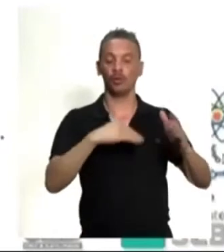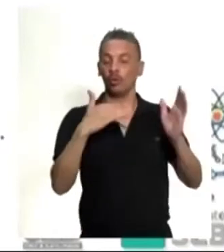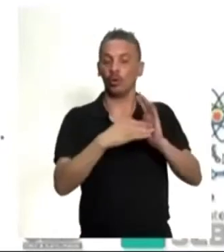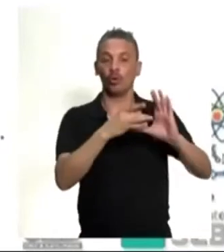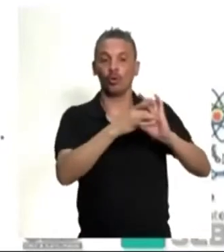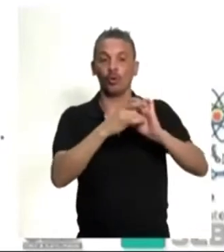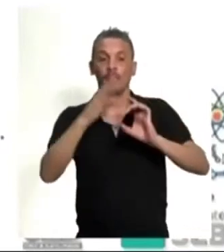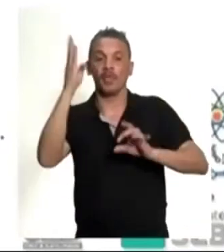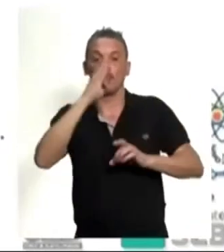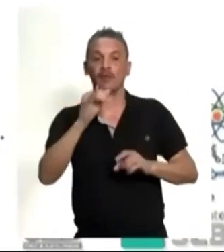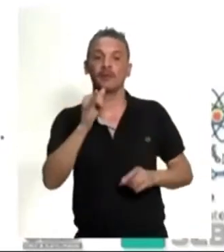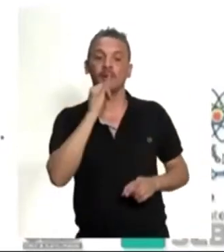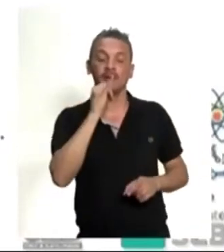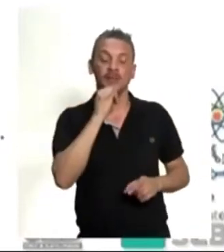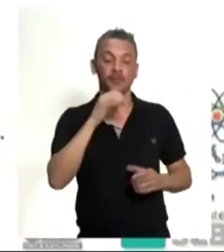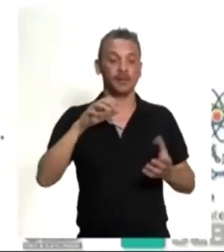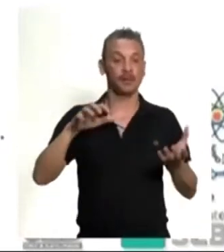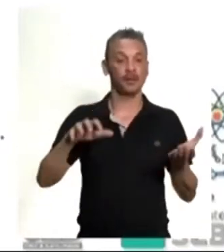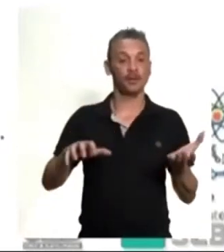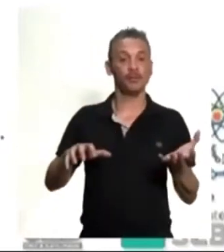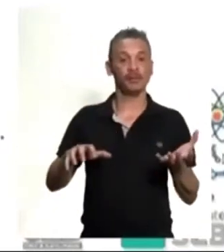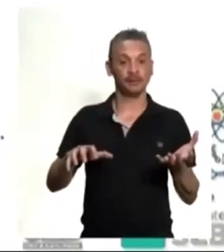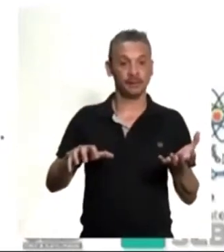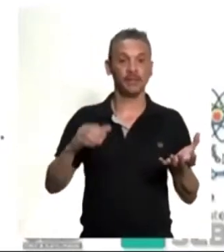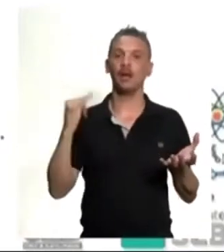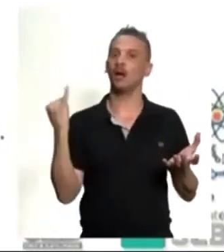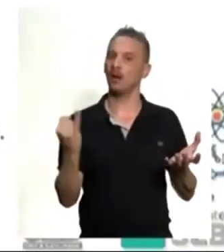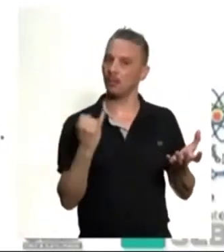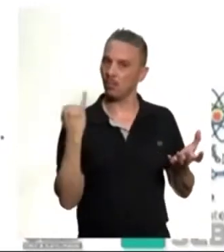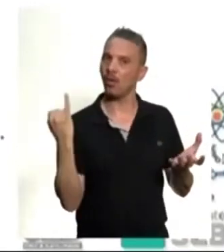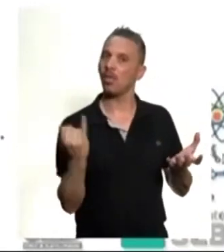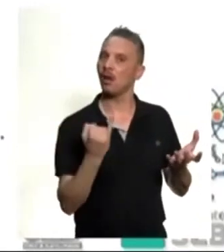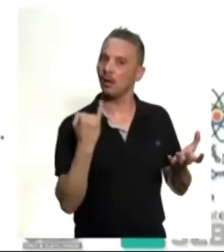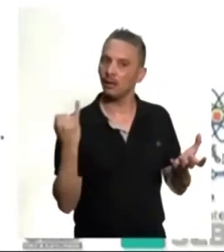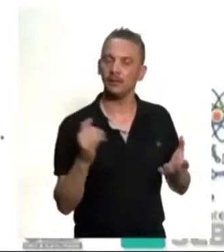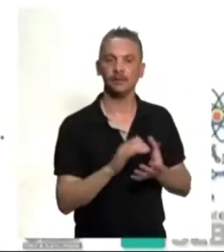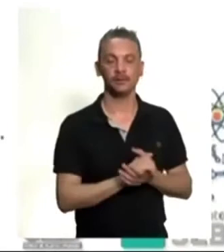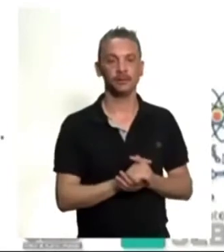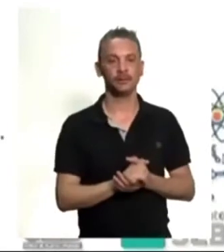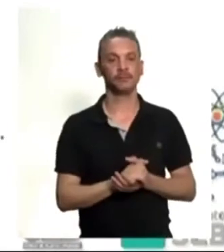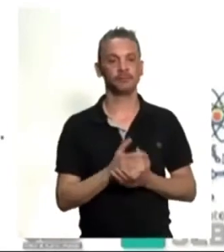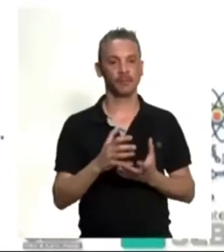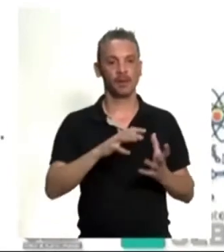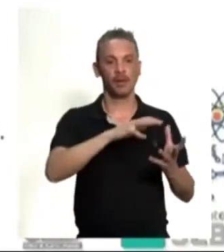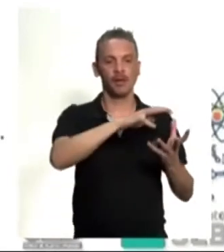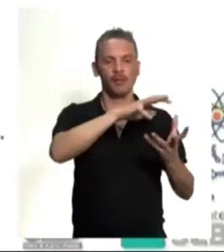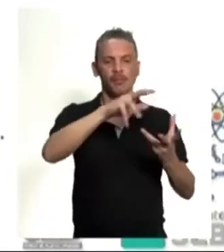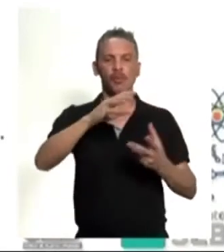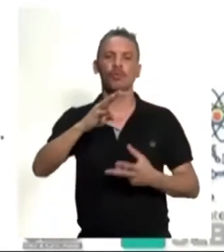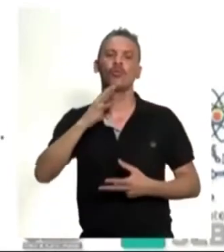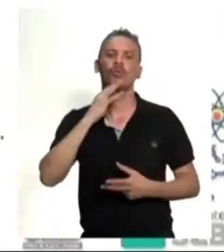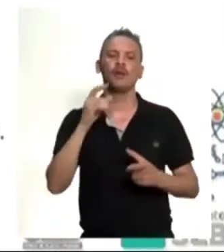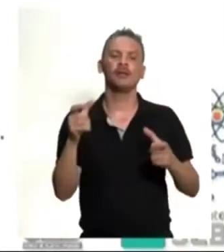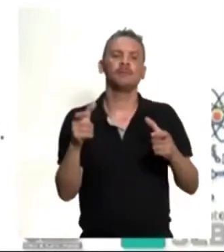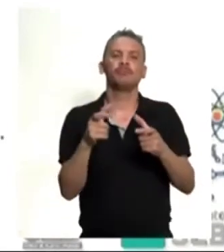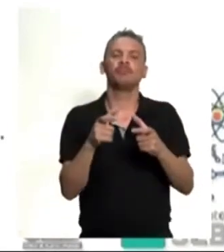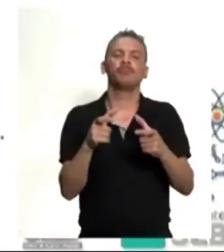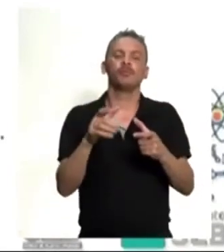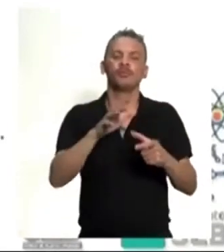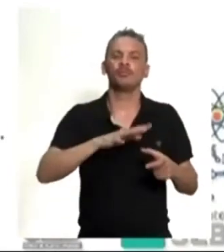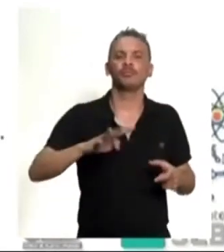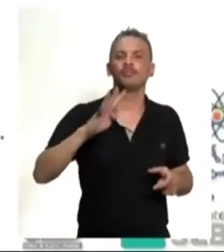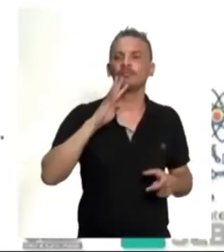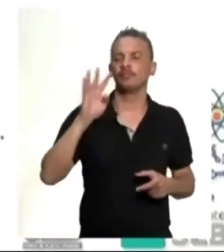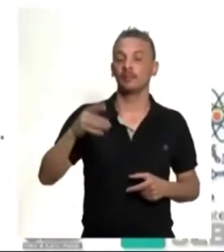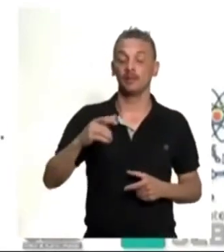contexto nacional. Nesse caso, Brasília é super importante para o Brasil. Agora, o mundo conhece pouco Brasília. O mundo conhece